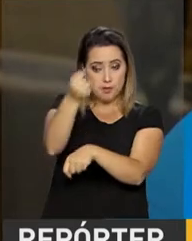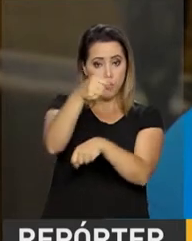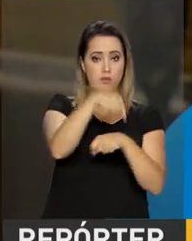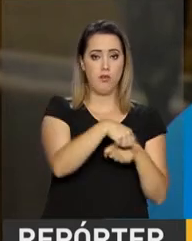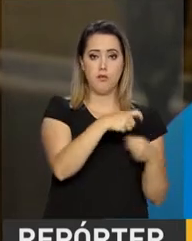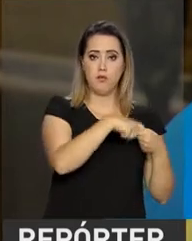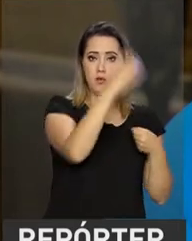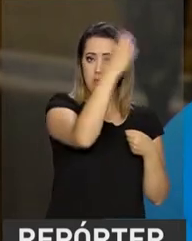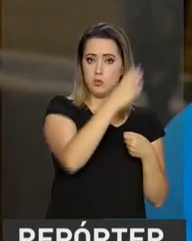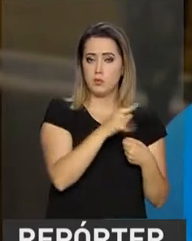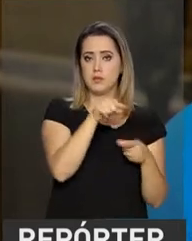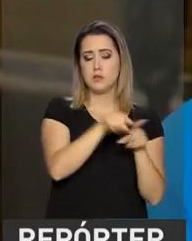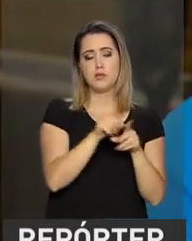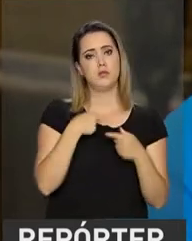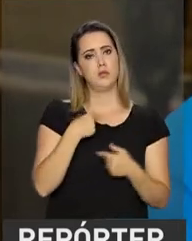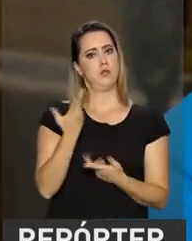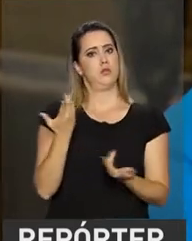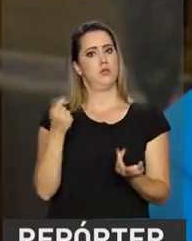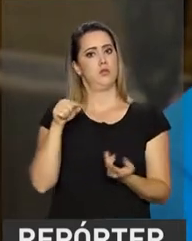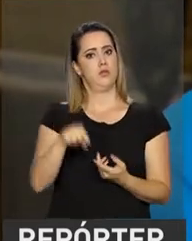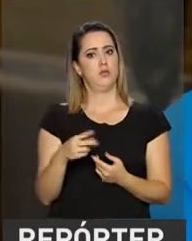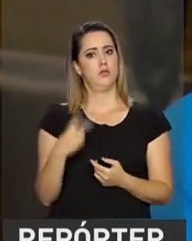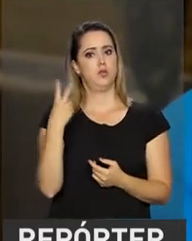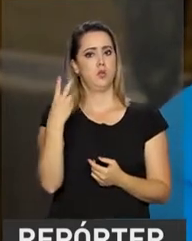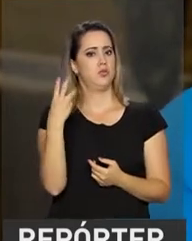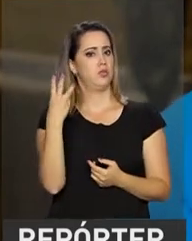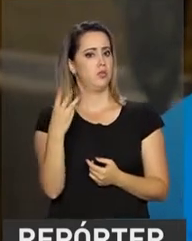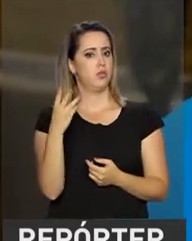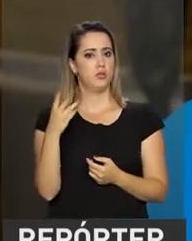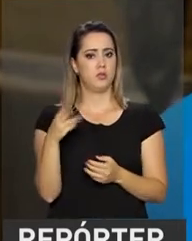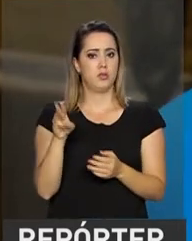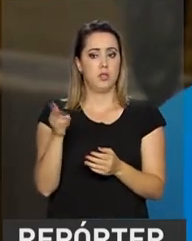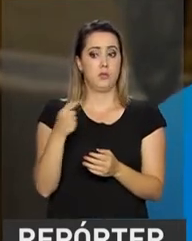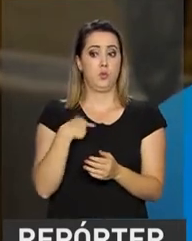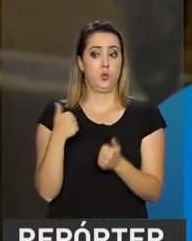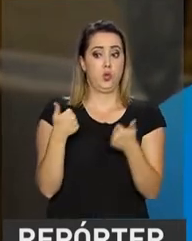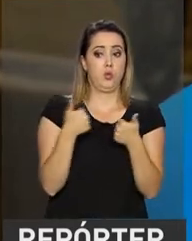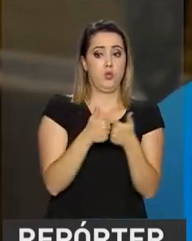né? Então, o meu caso, 2 ou 3 minutos eu estava no aeroporto.